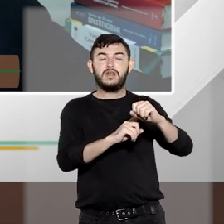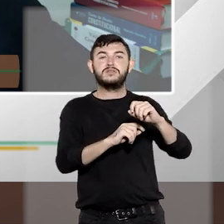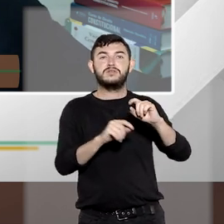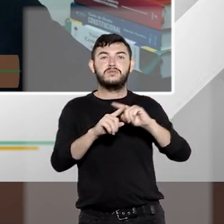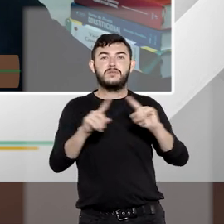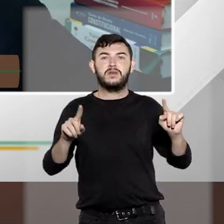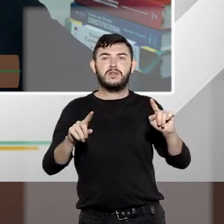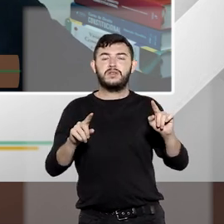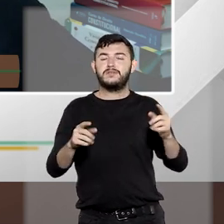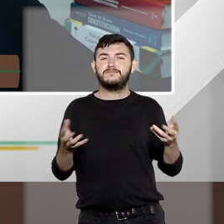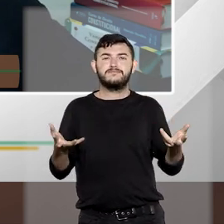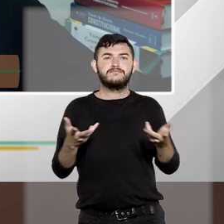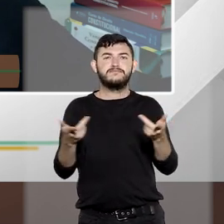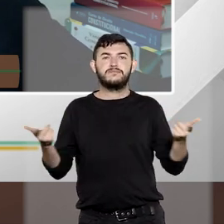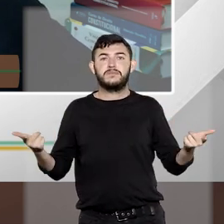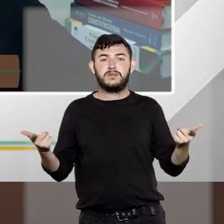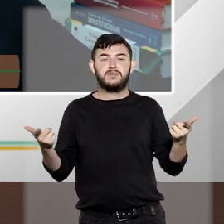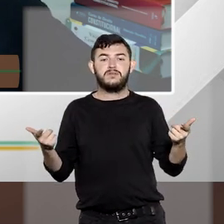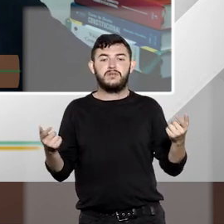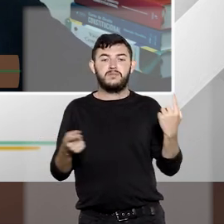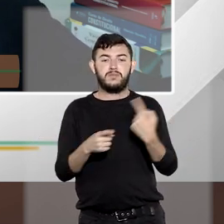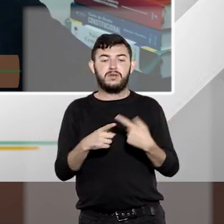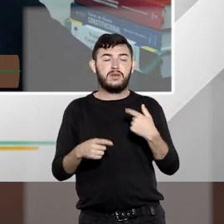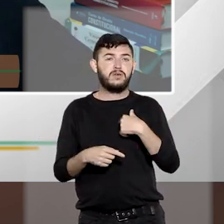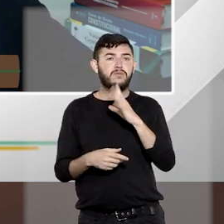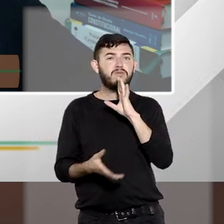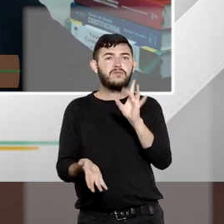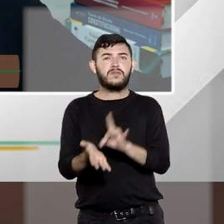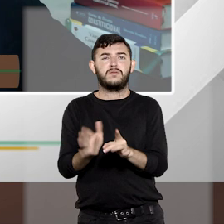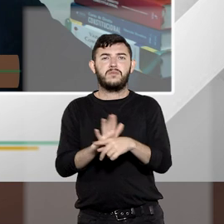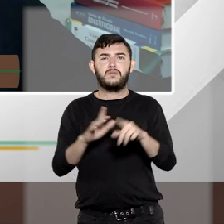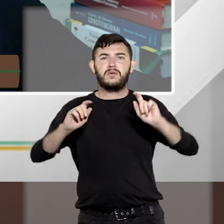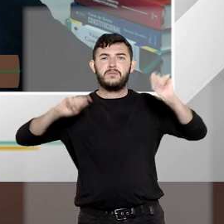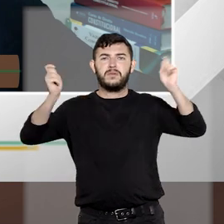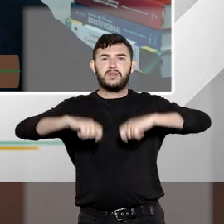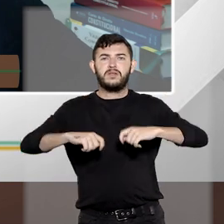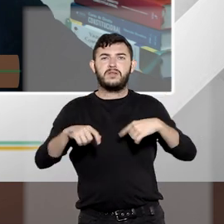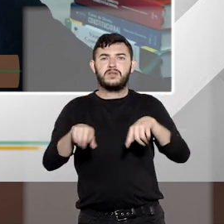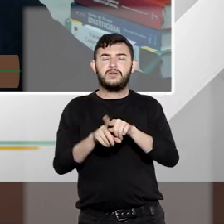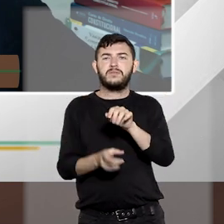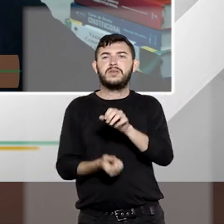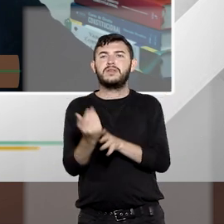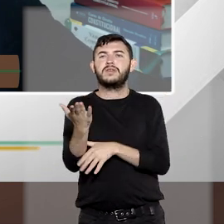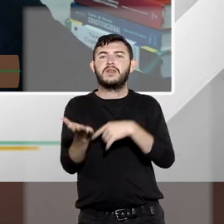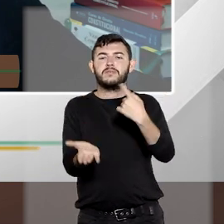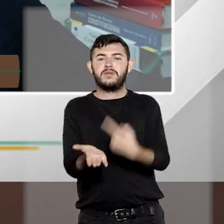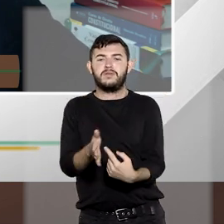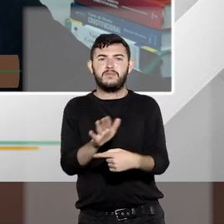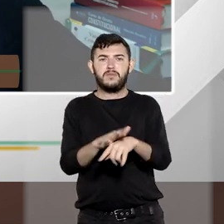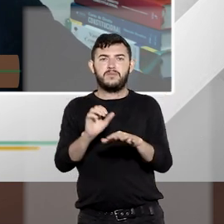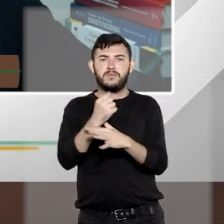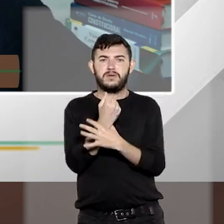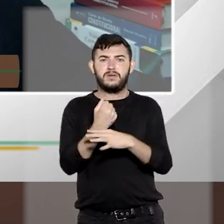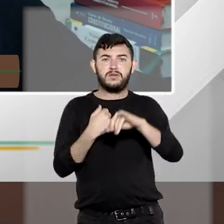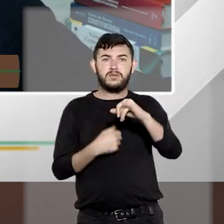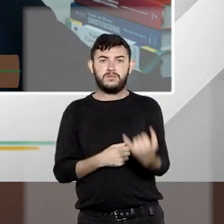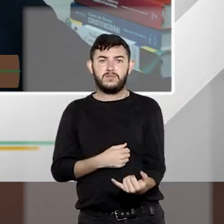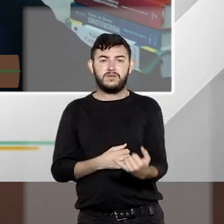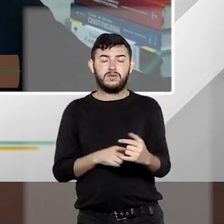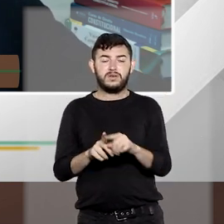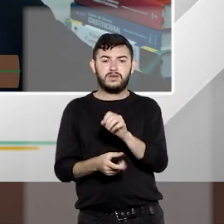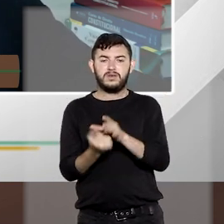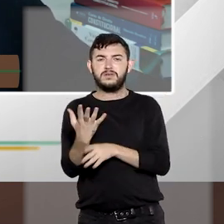rico nesse sentido, na medida em que ele, né, reconhece as capacidades, na medida em que ele estabelece a garantia de oportunidades e